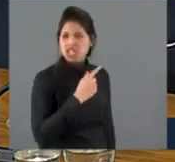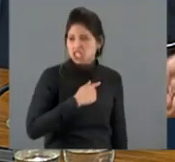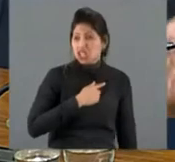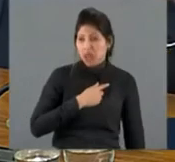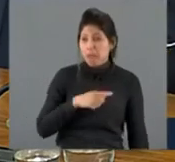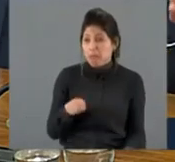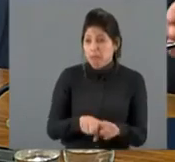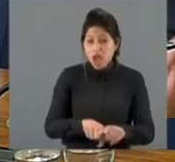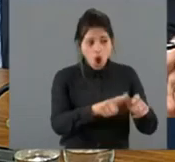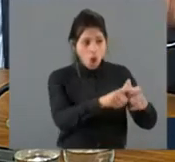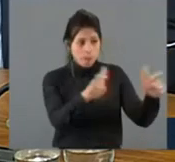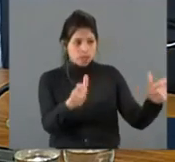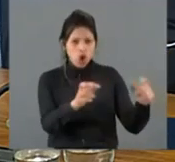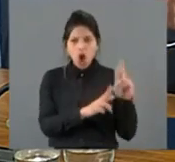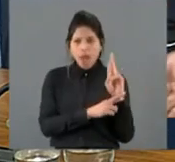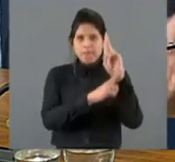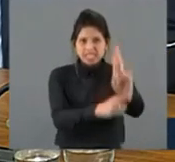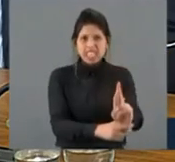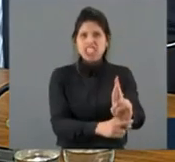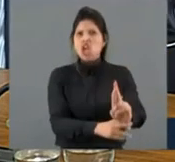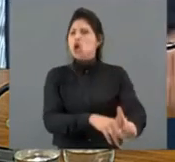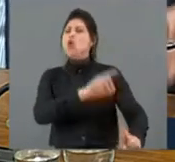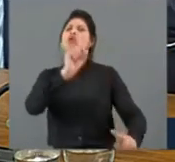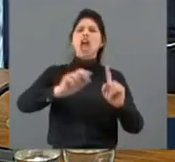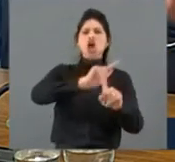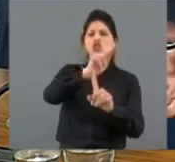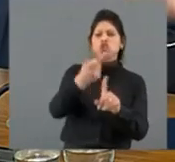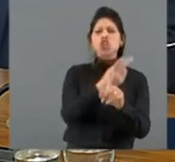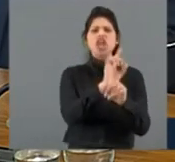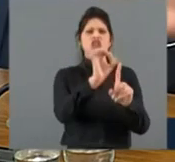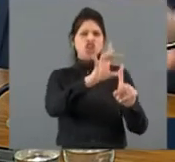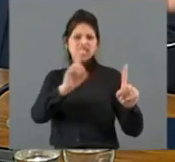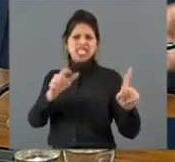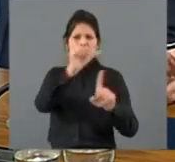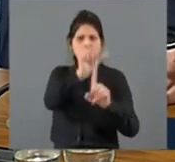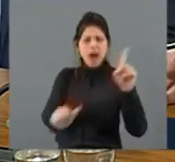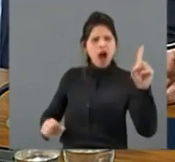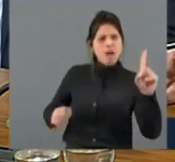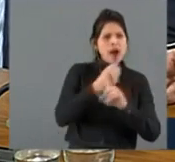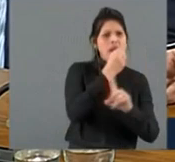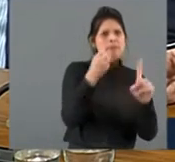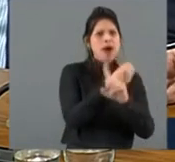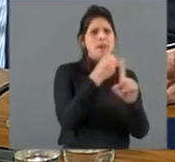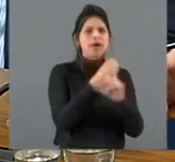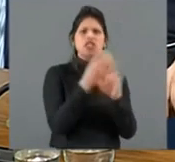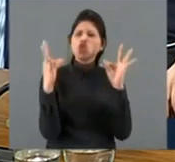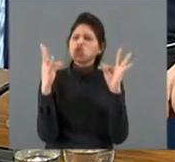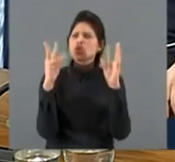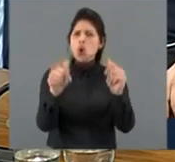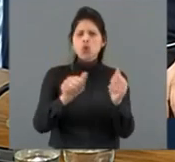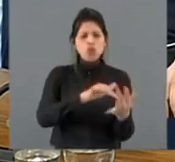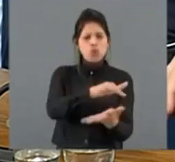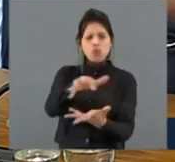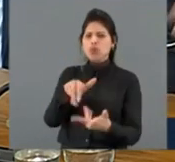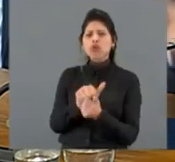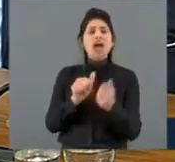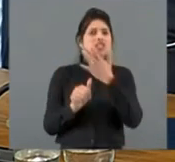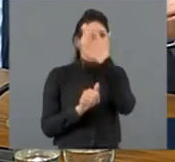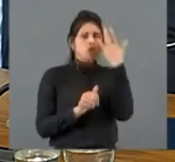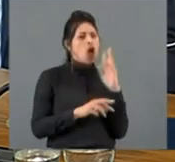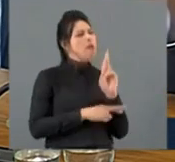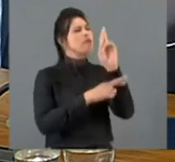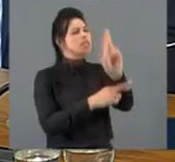aos maiores representantes dos genocídios comunistas que aconteceram na história mundial, porque hoje esses representantes